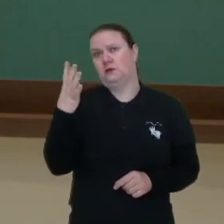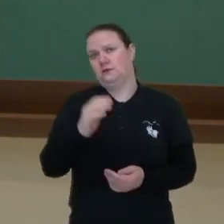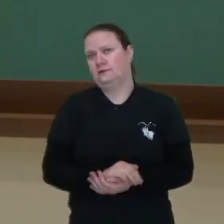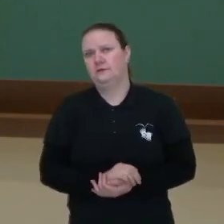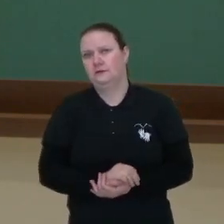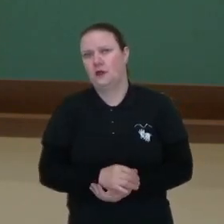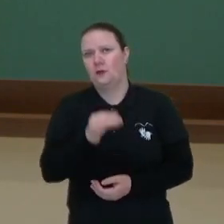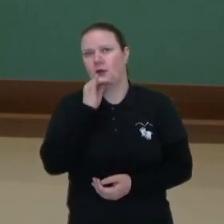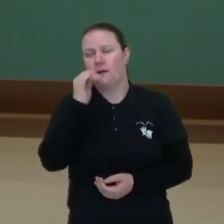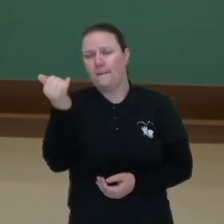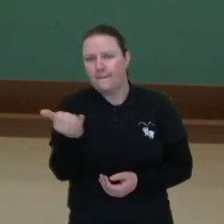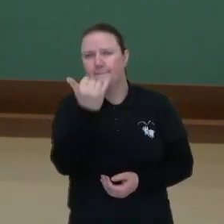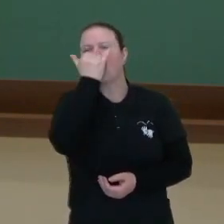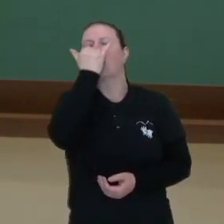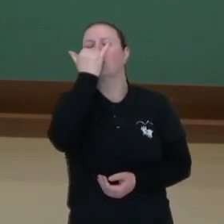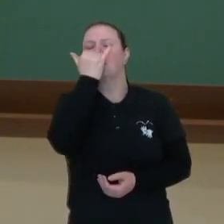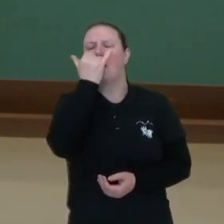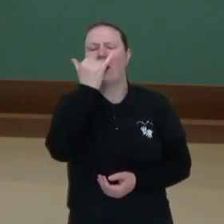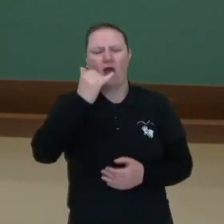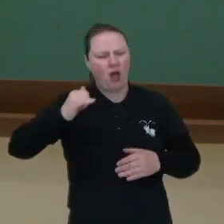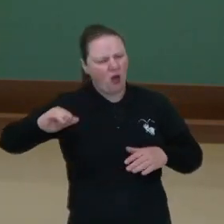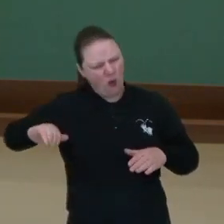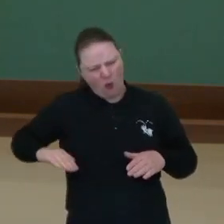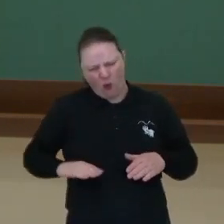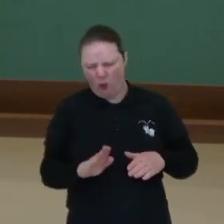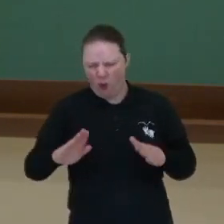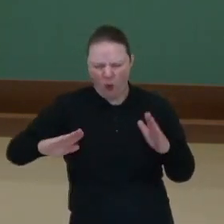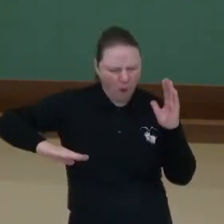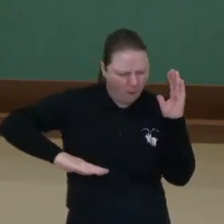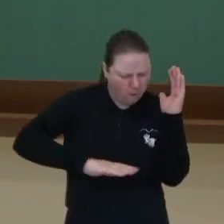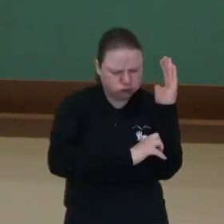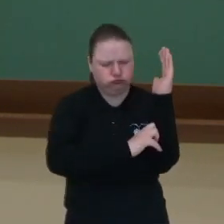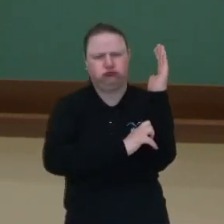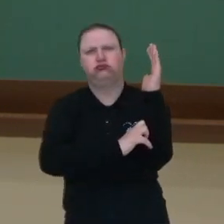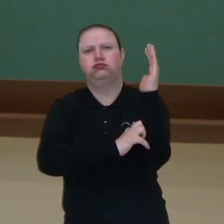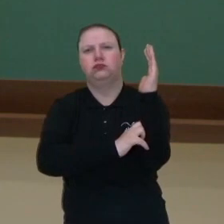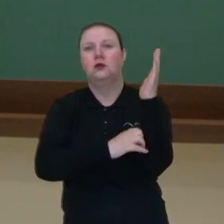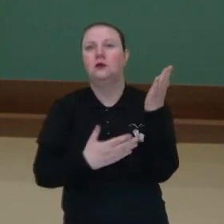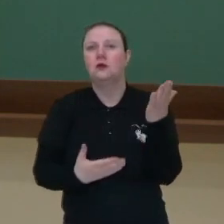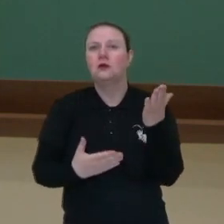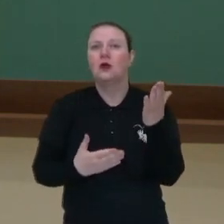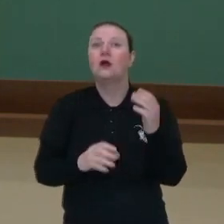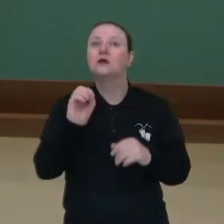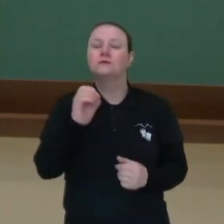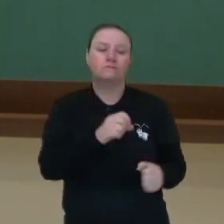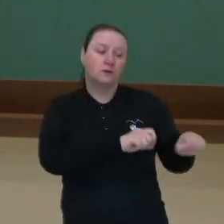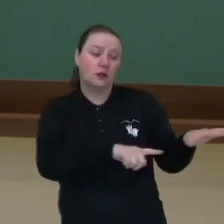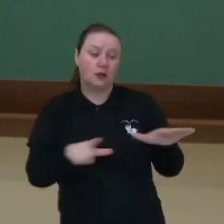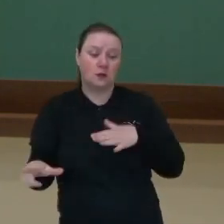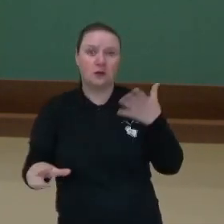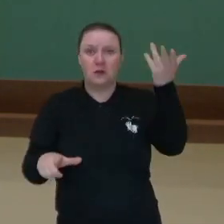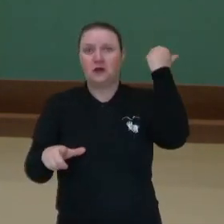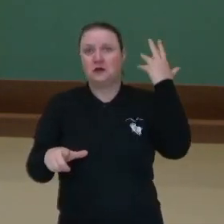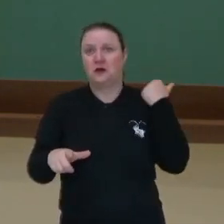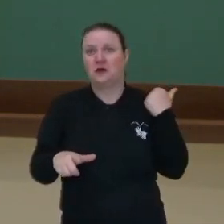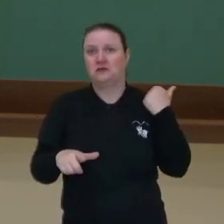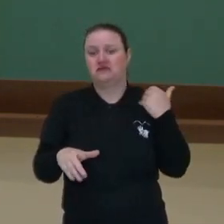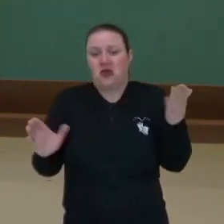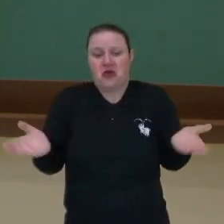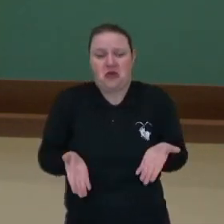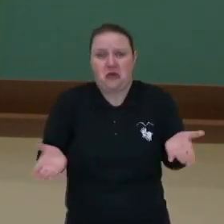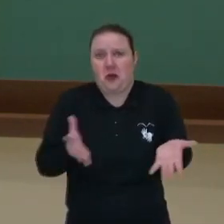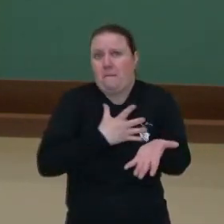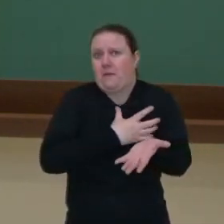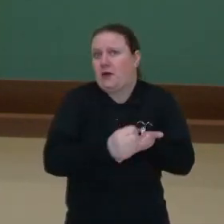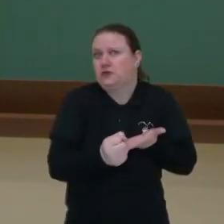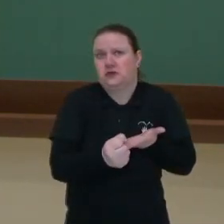exemplo, um acidente de trânsito. Então, se eu noticio alguma coisa que aconteceu semana passada, por exemplo, já não faz mais